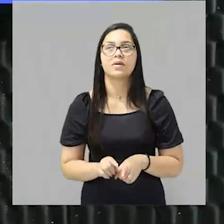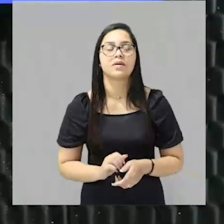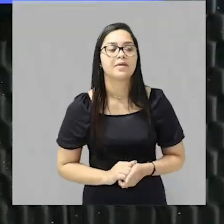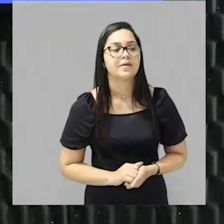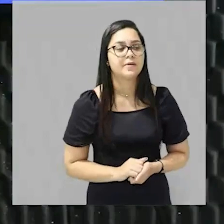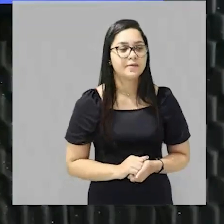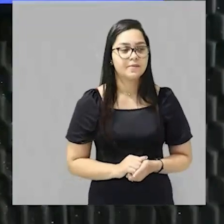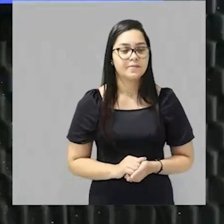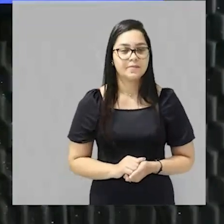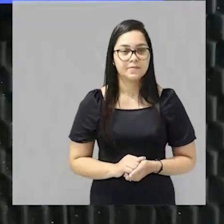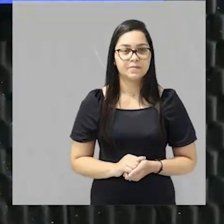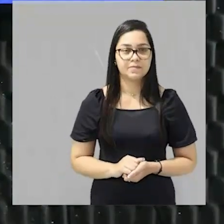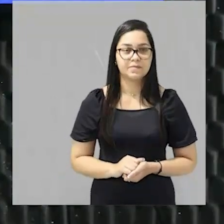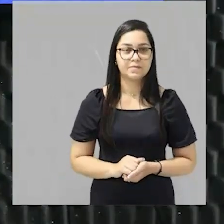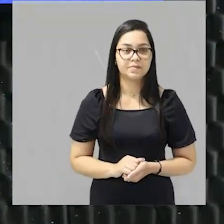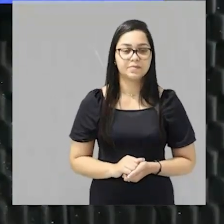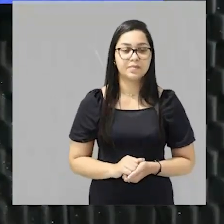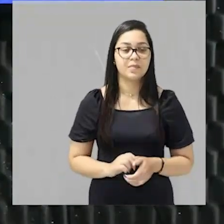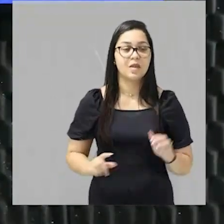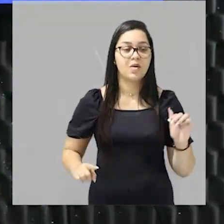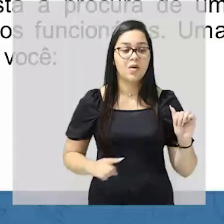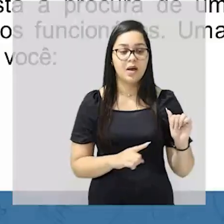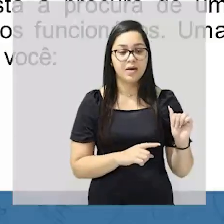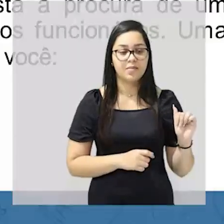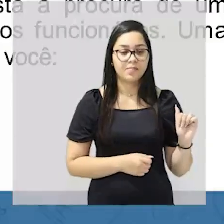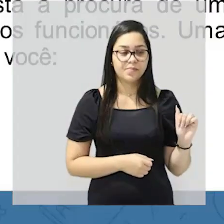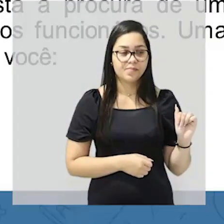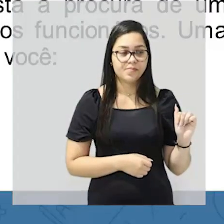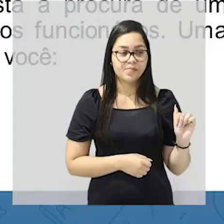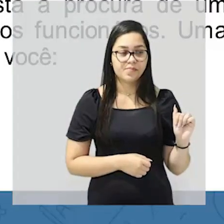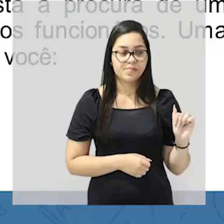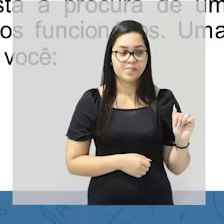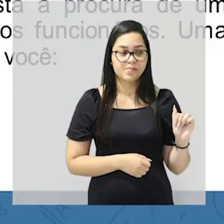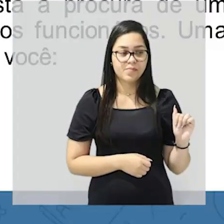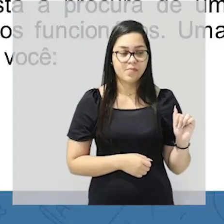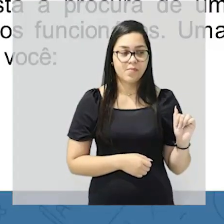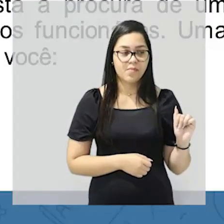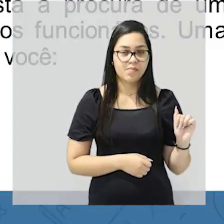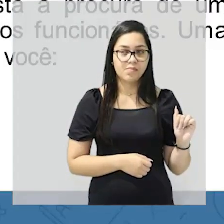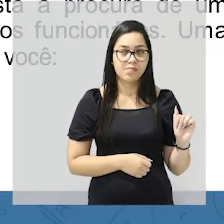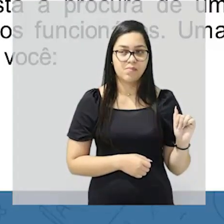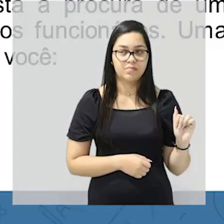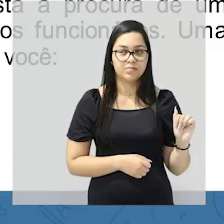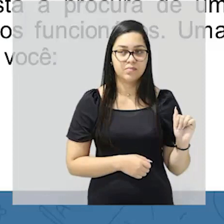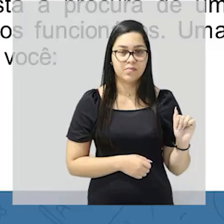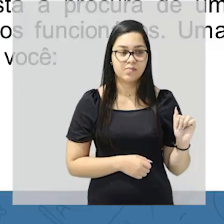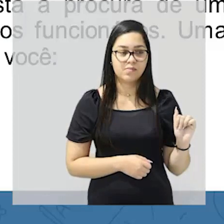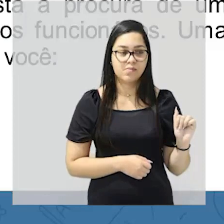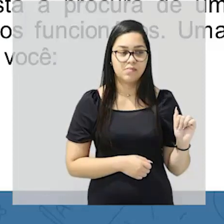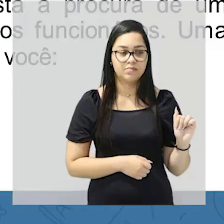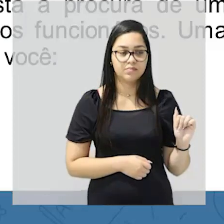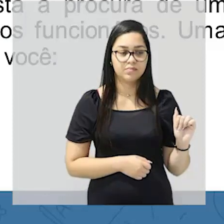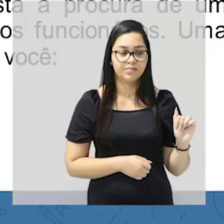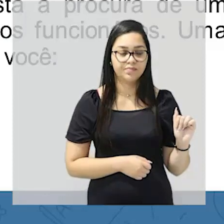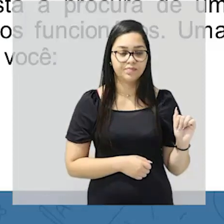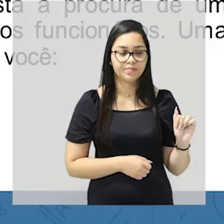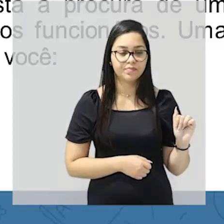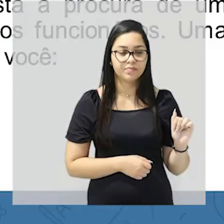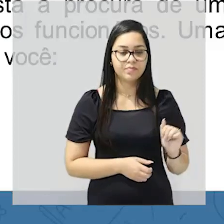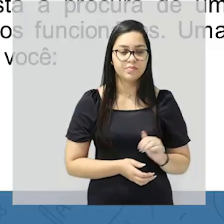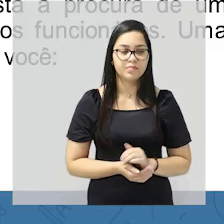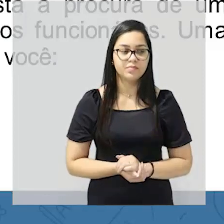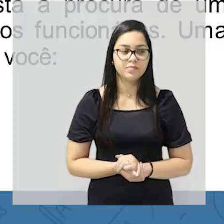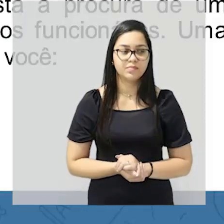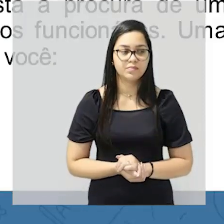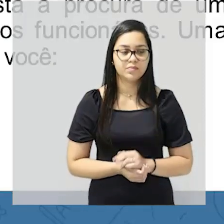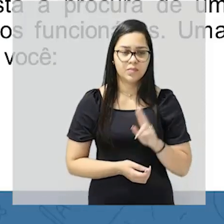e encontrou duas empresas que precisam de novos funcionários. Aí uma delas exige uma carta de solicitação de